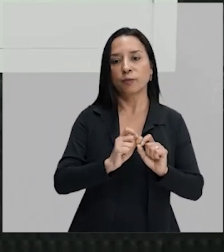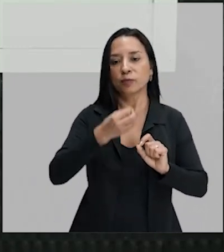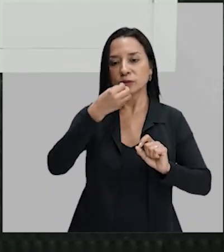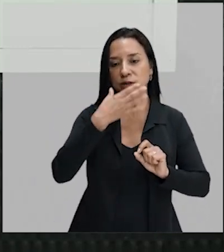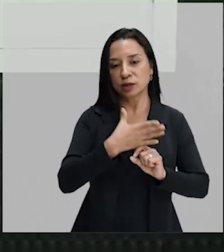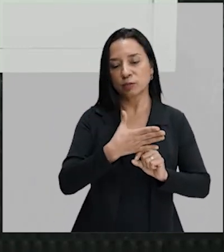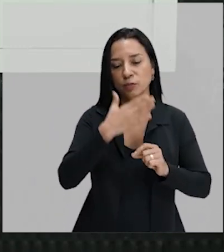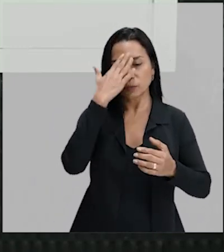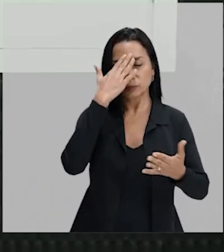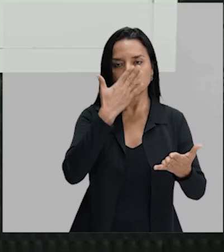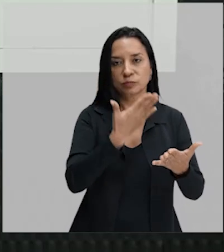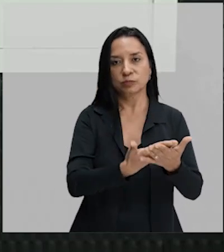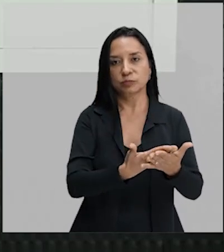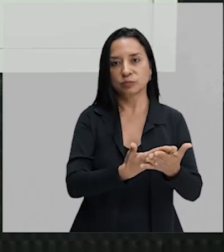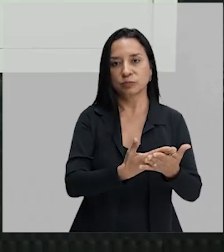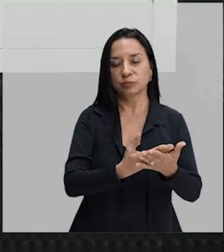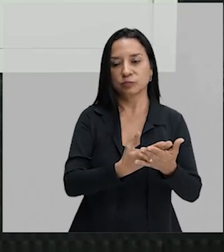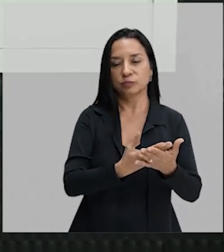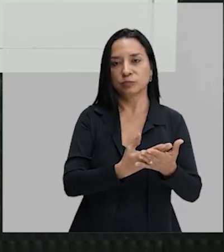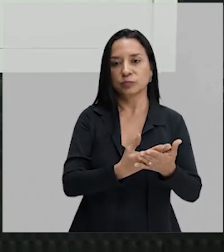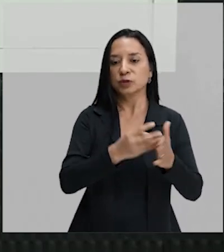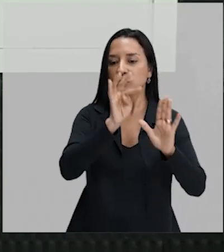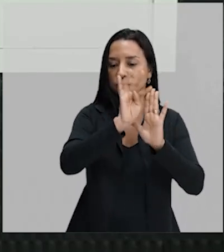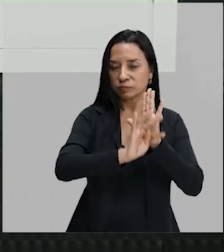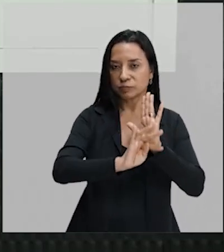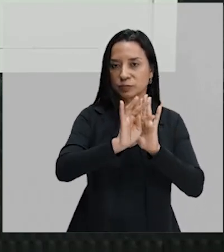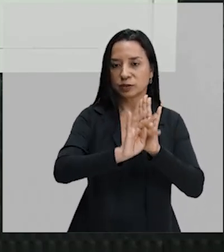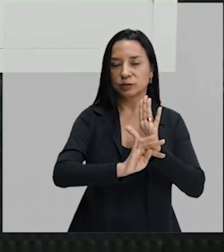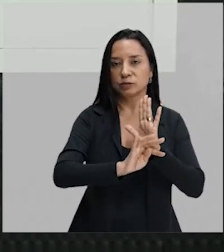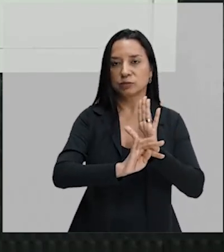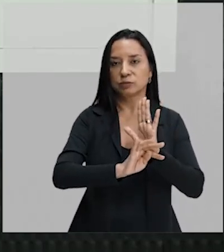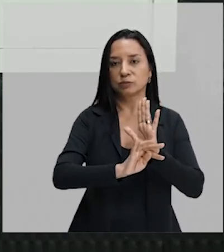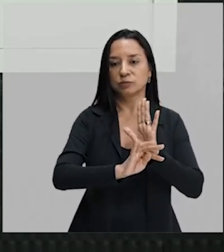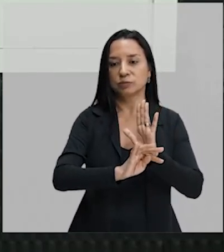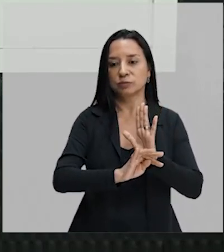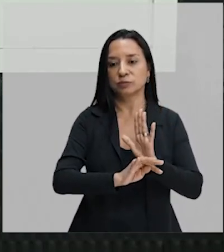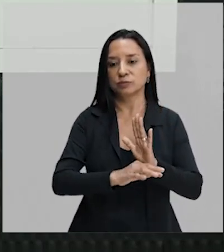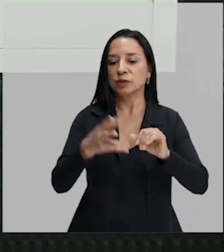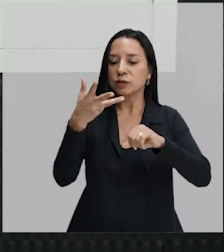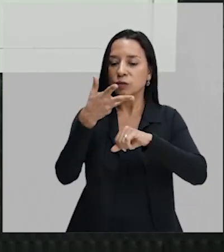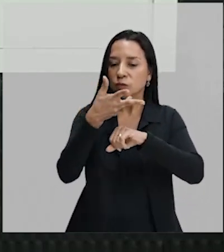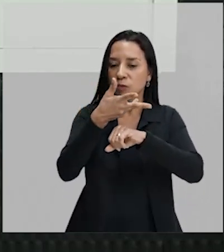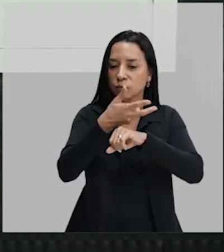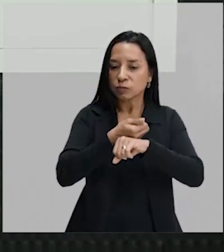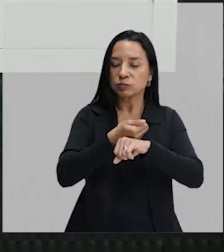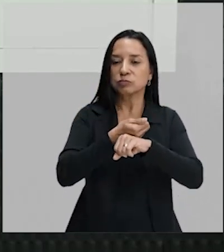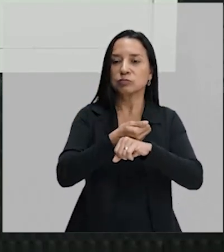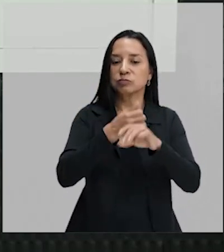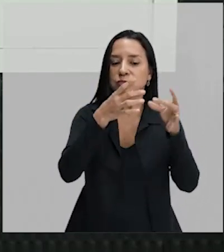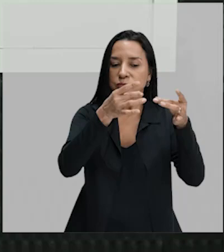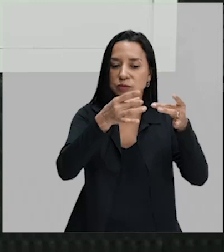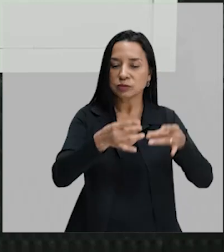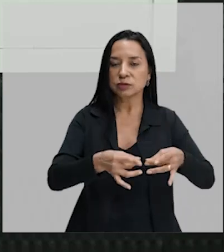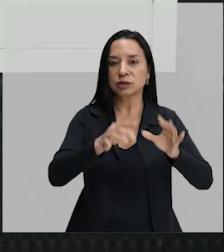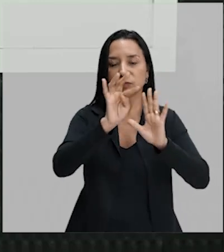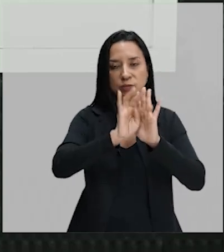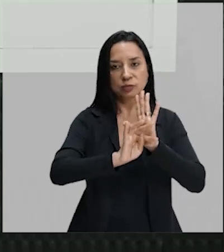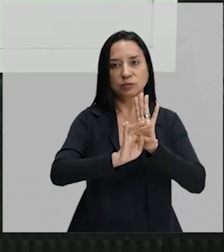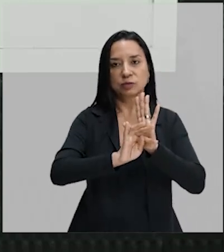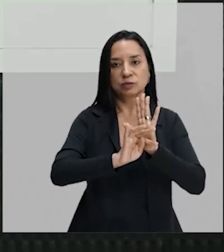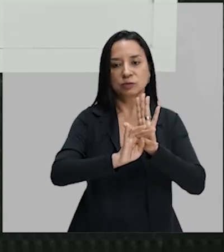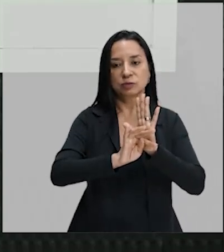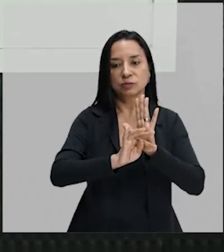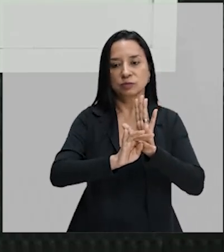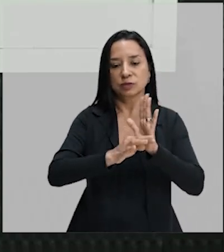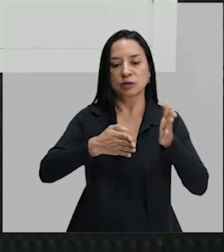uma confiabilidade da sua textualidade, da sua construção textual, da sua descrição em texto. É um caminho também